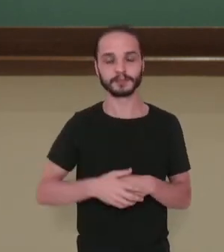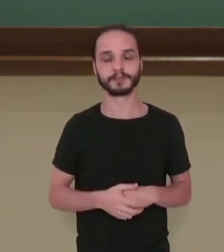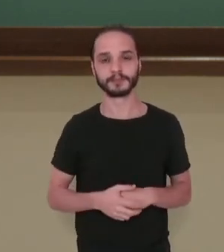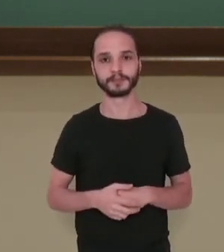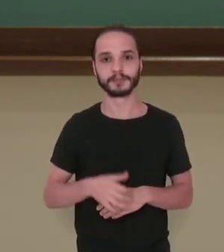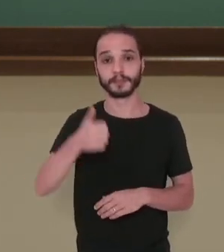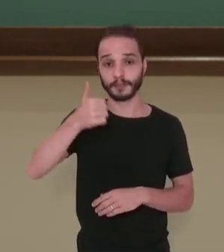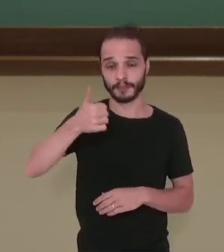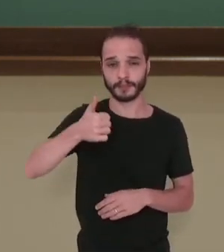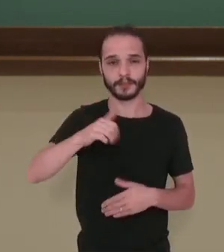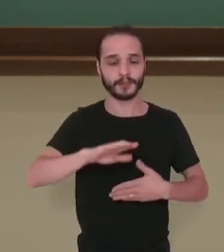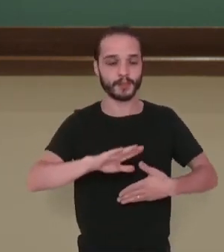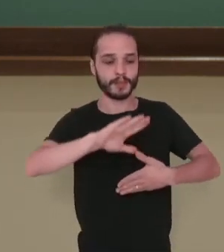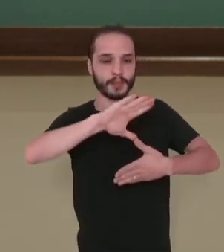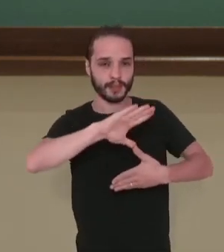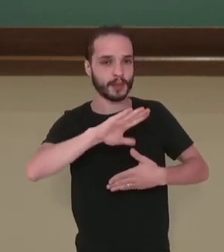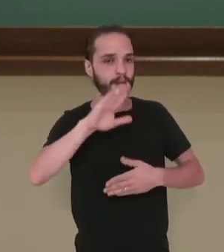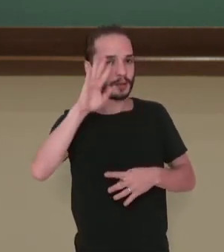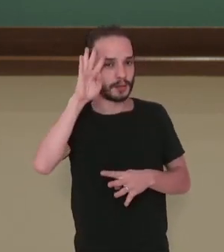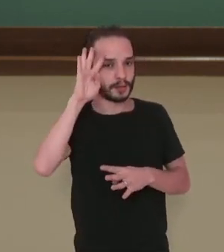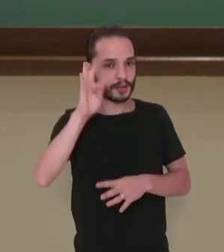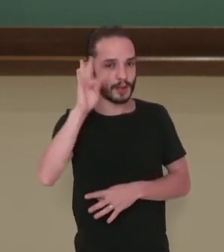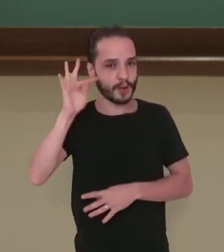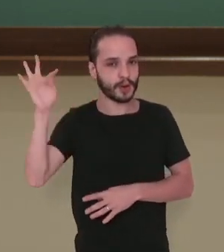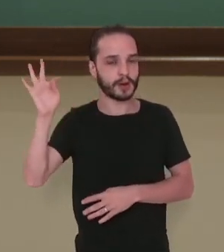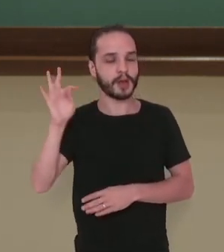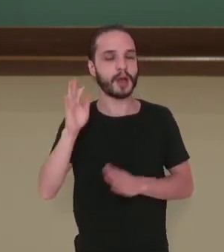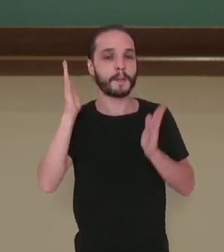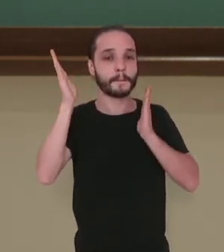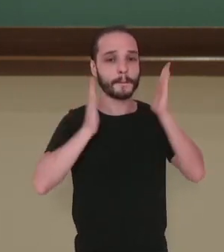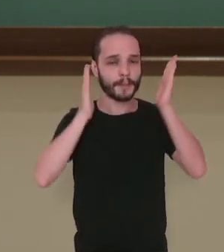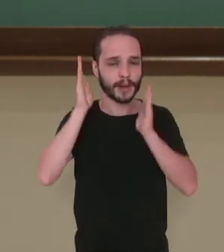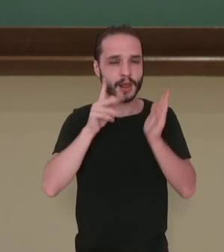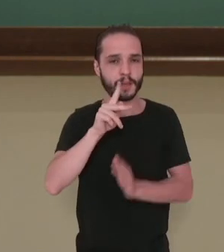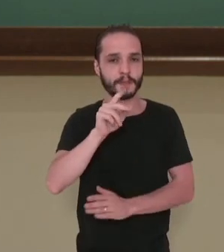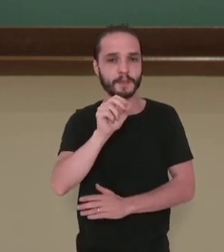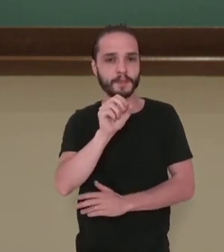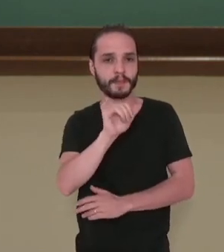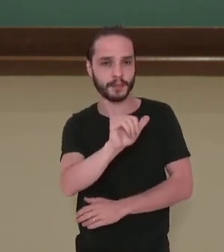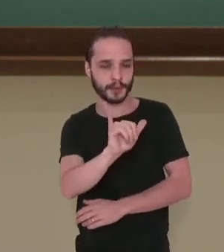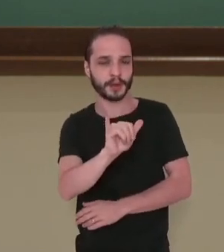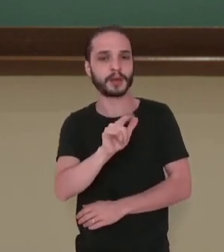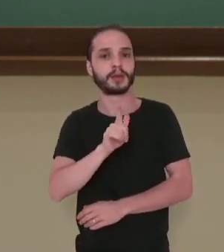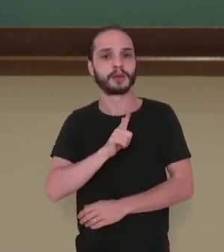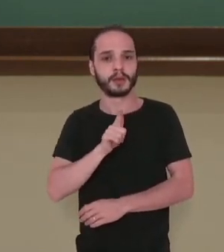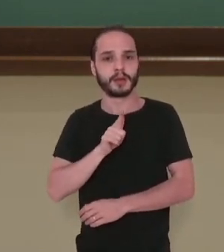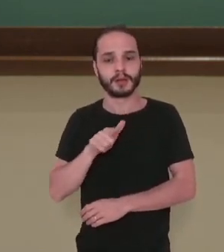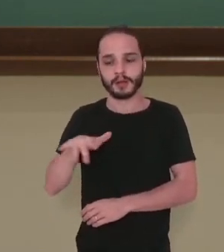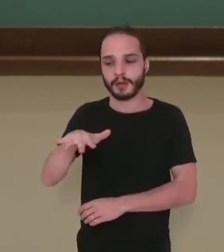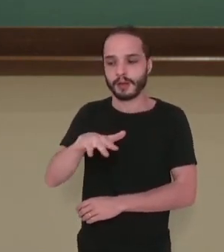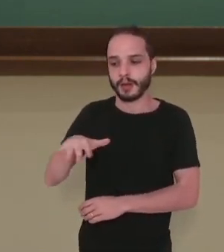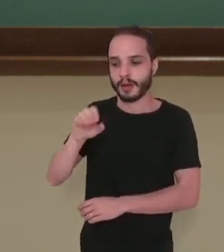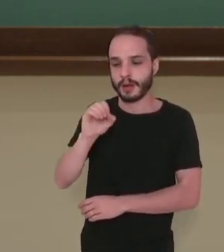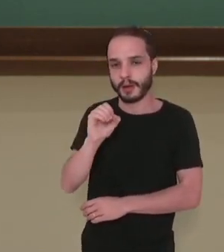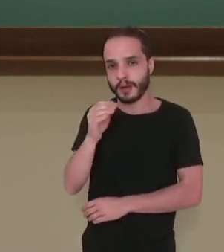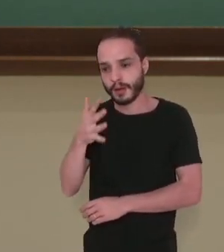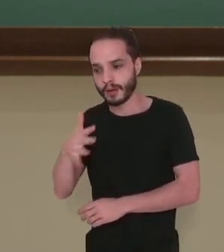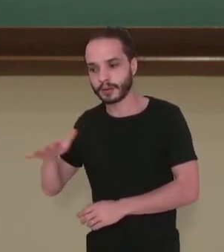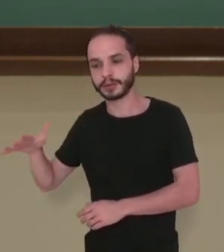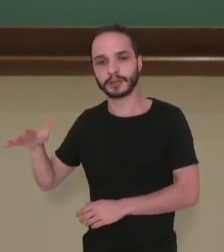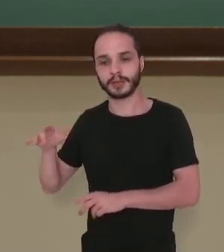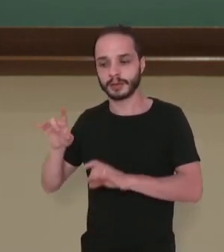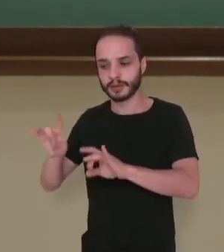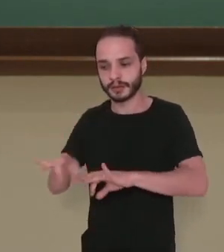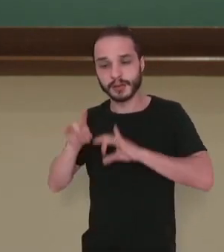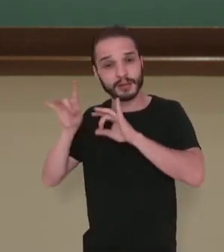teoria malaio-polinésia, onde os agrupamentos vieram da Oceania, passaram pela